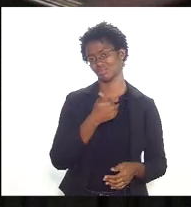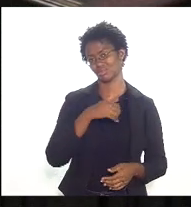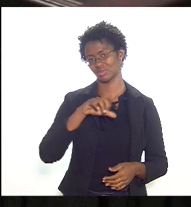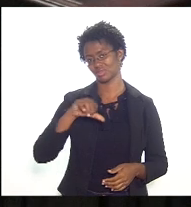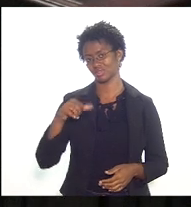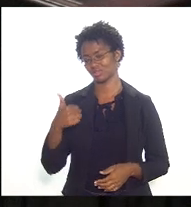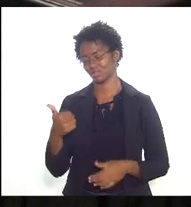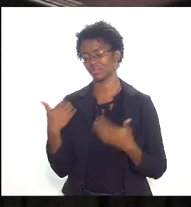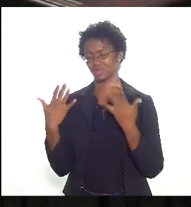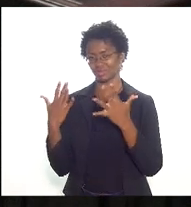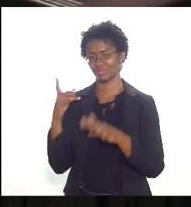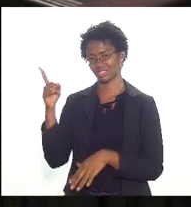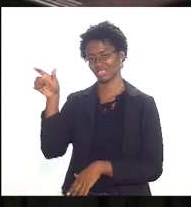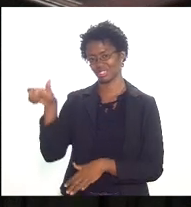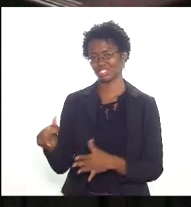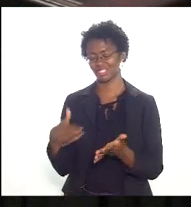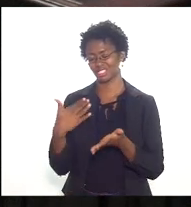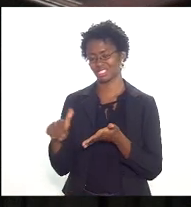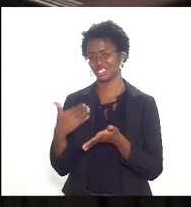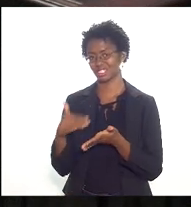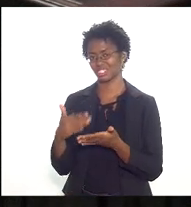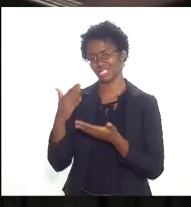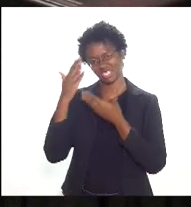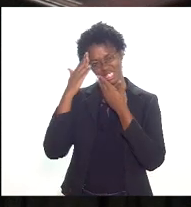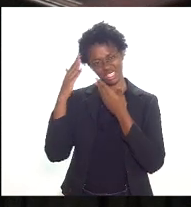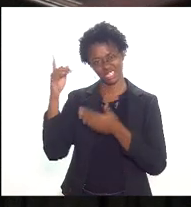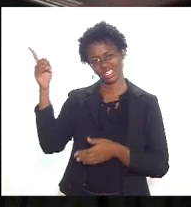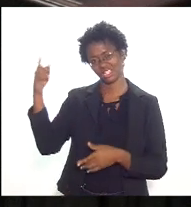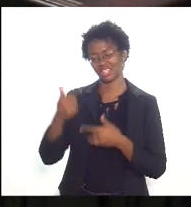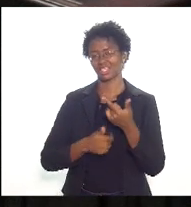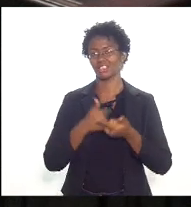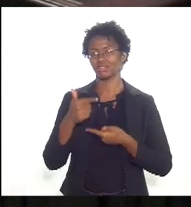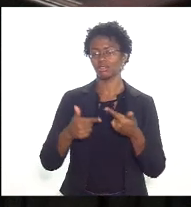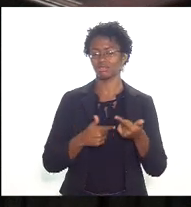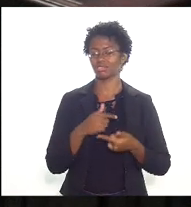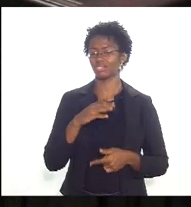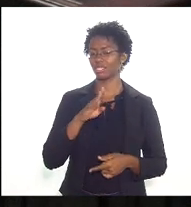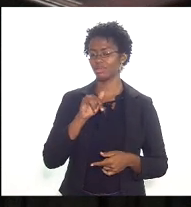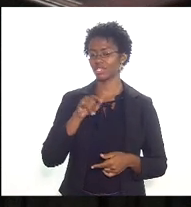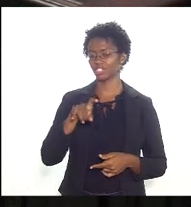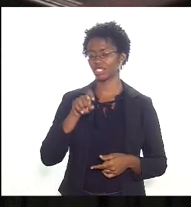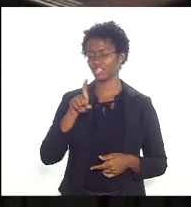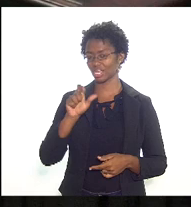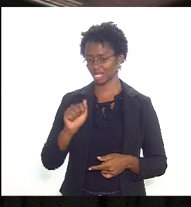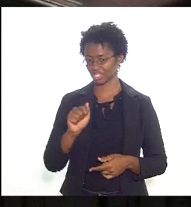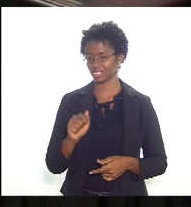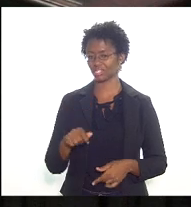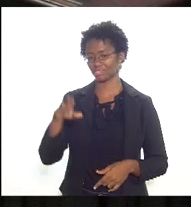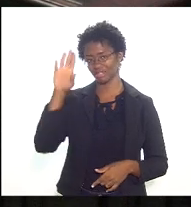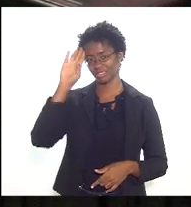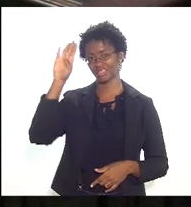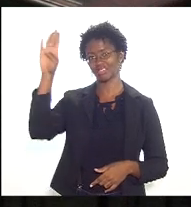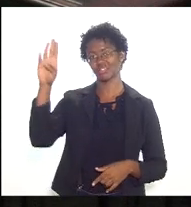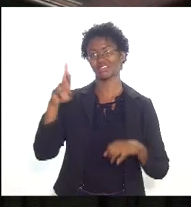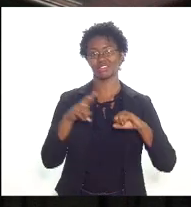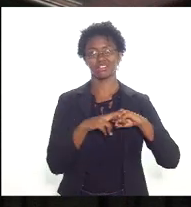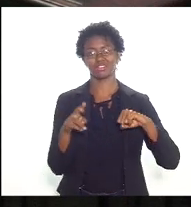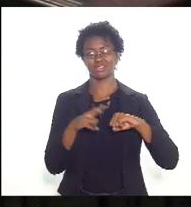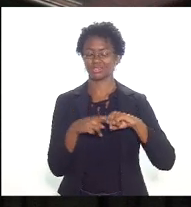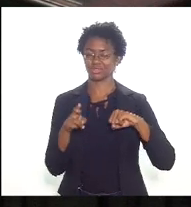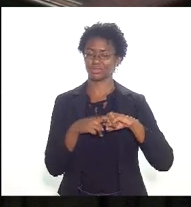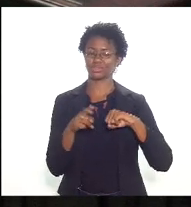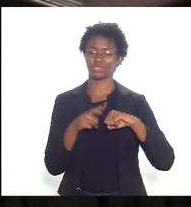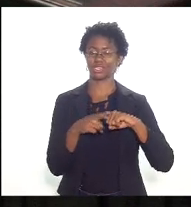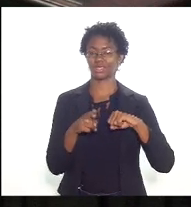e agradecer também pela intervenção que ele tem feito na Baixada Fluminense principalmente na minhas em Belford Roxo